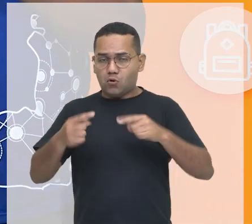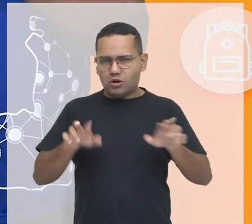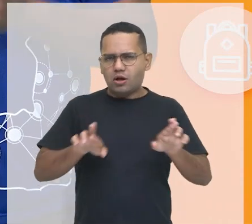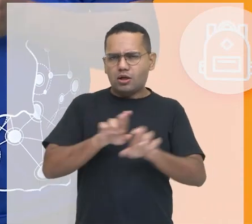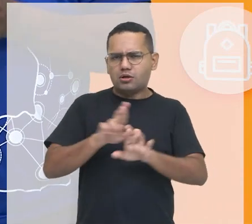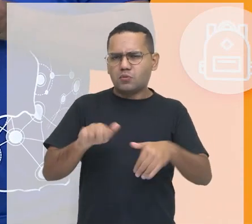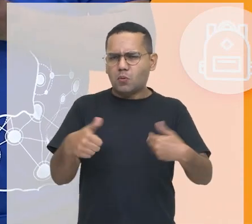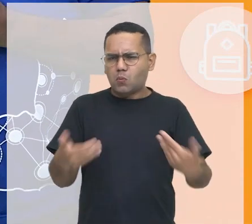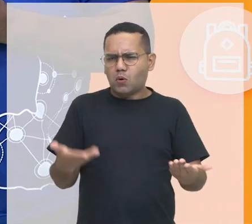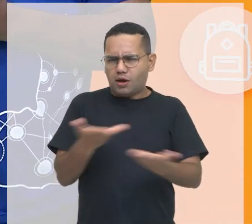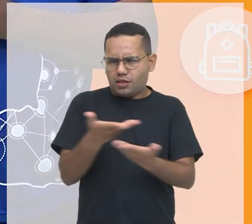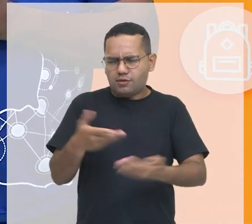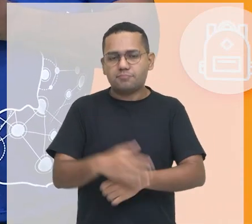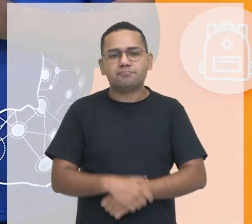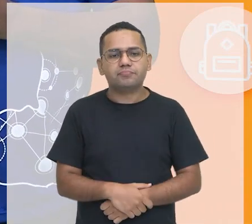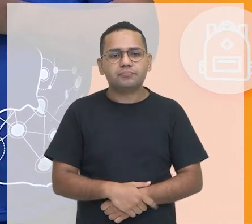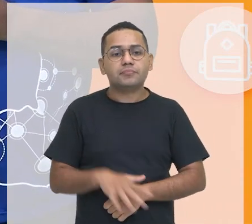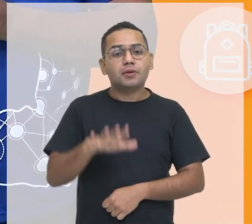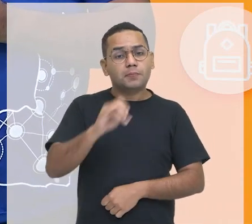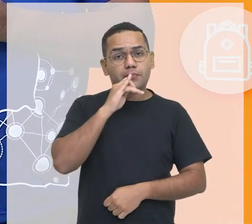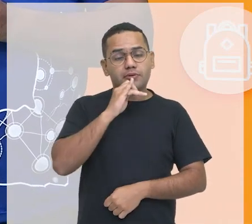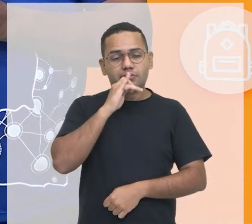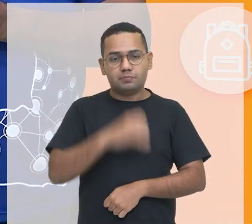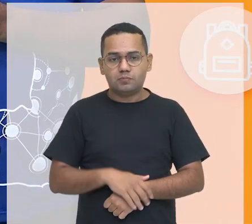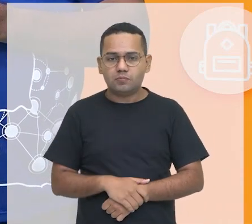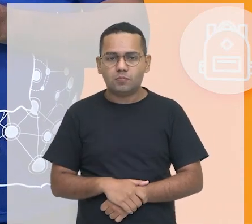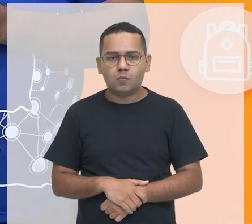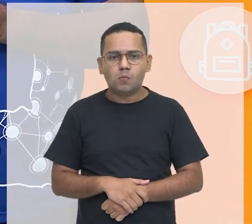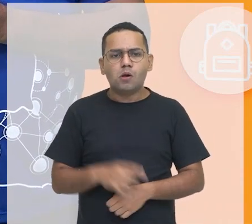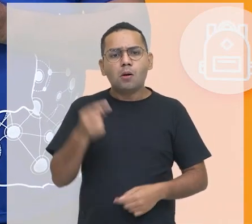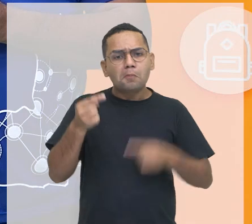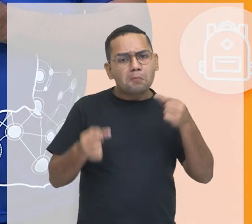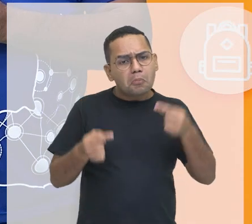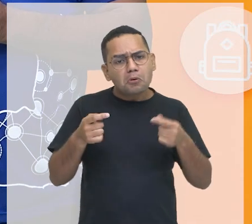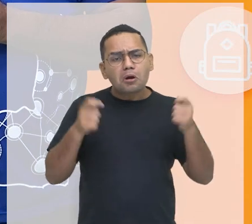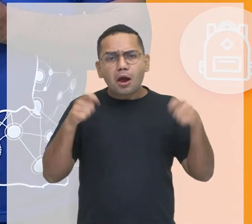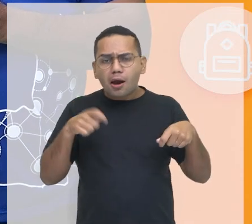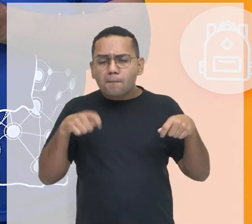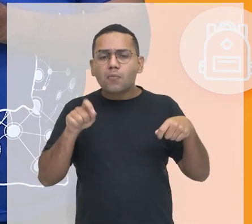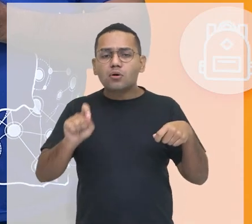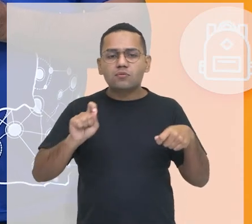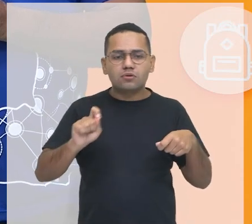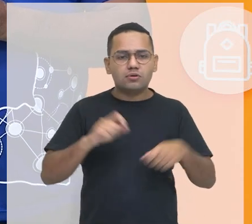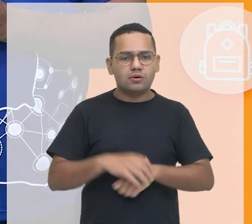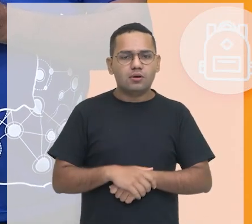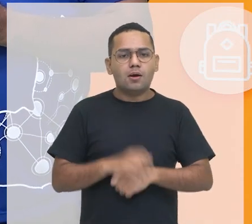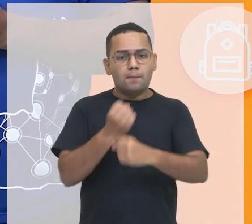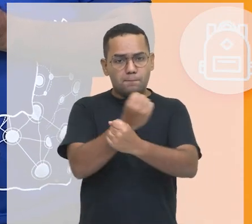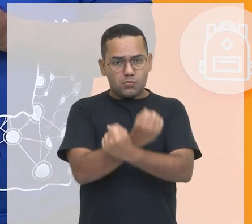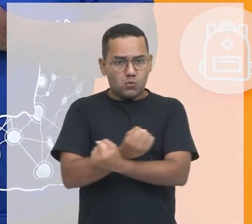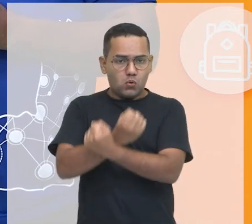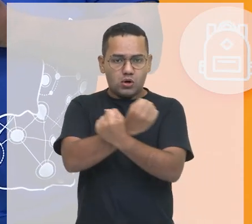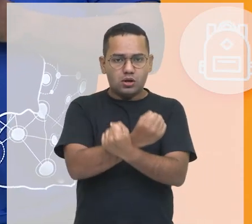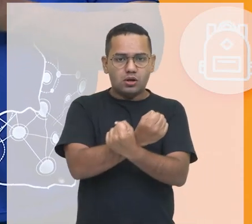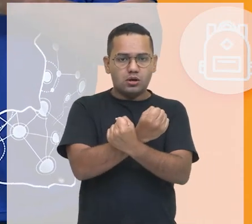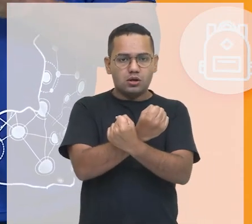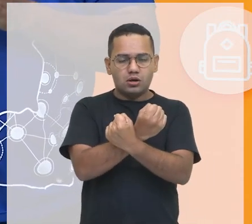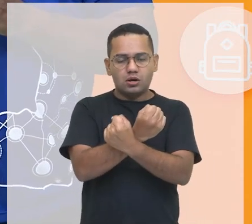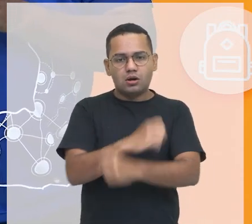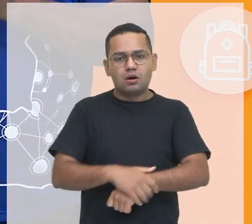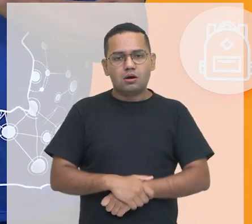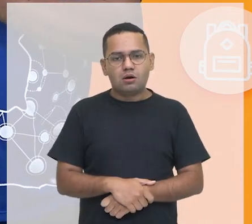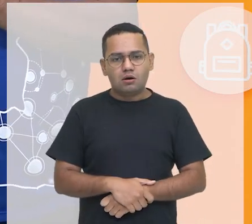Olha, sabiam disso? Dependendo das ações e políticas adotadas pelos governos. Nós